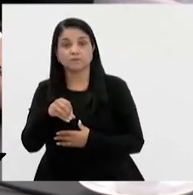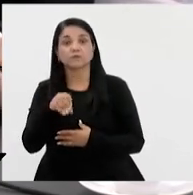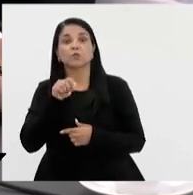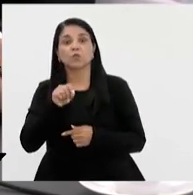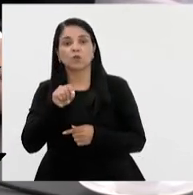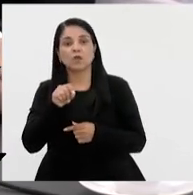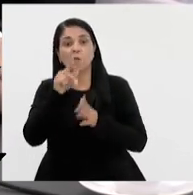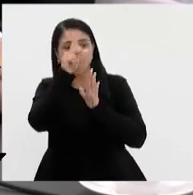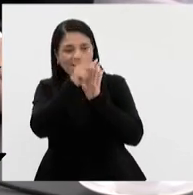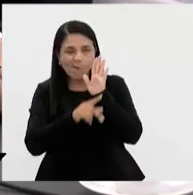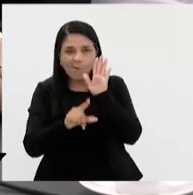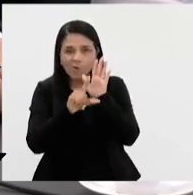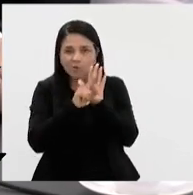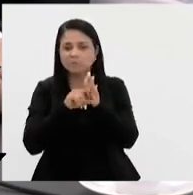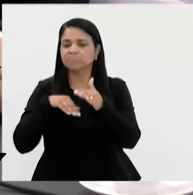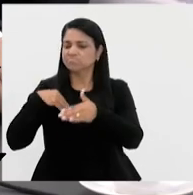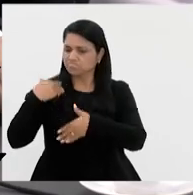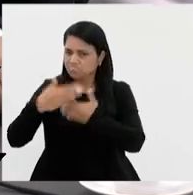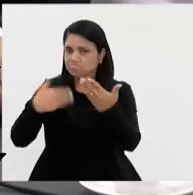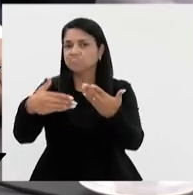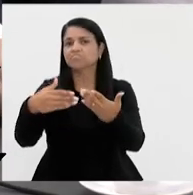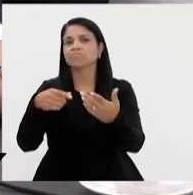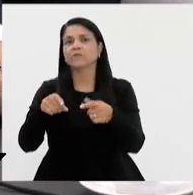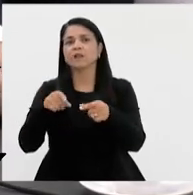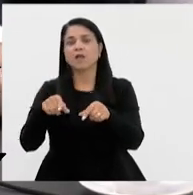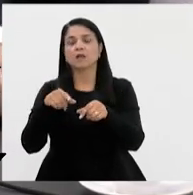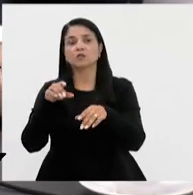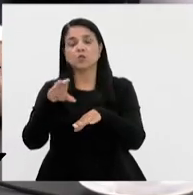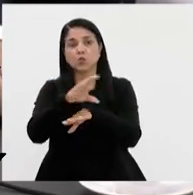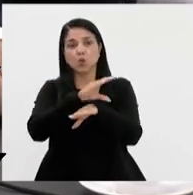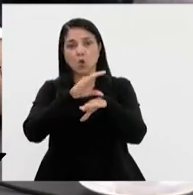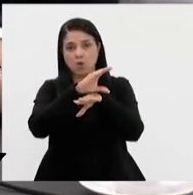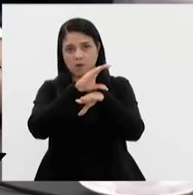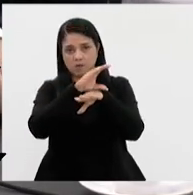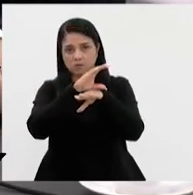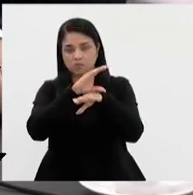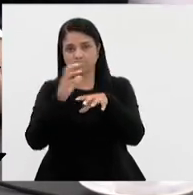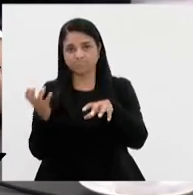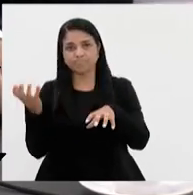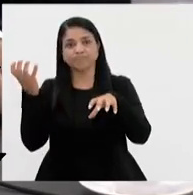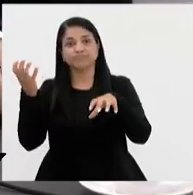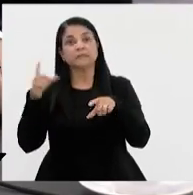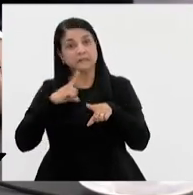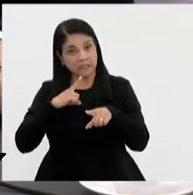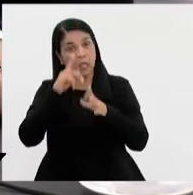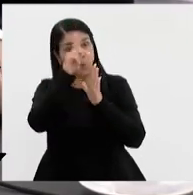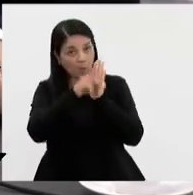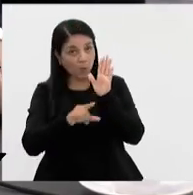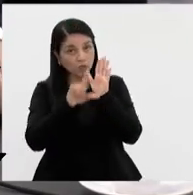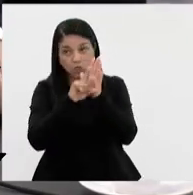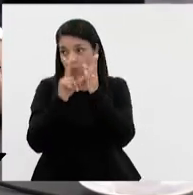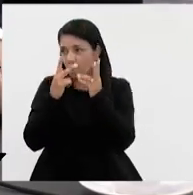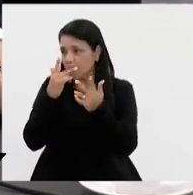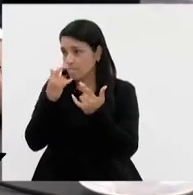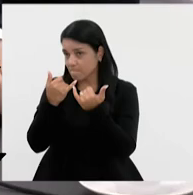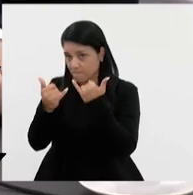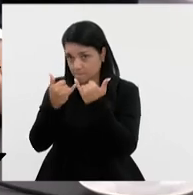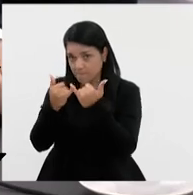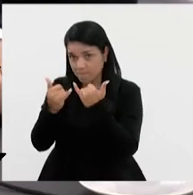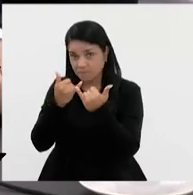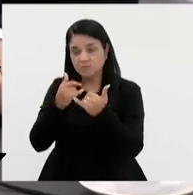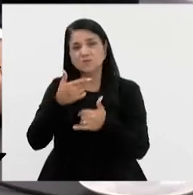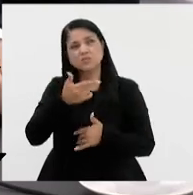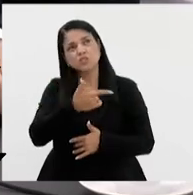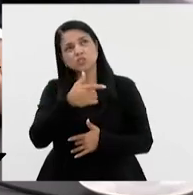o seu projeto vai avançar. No Congresso Nacional tem projeto idêntico, desde 2019, também